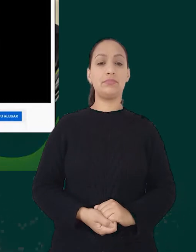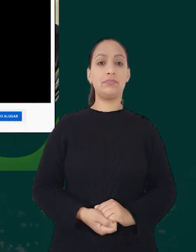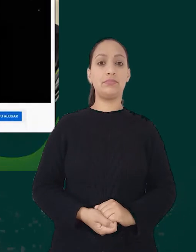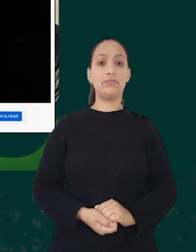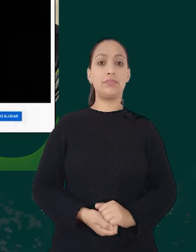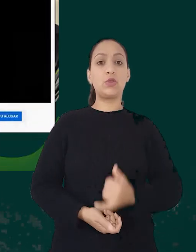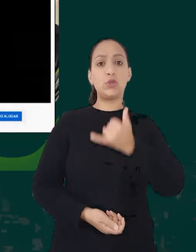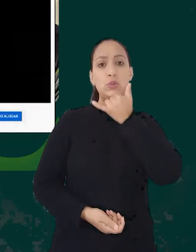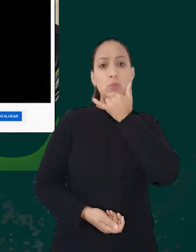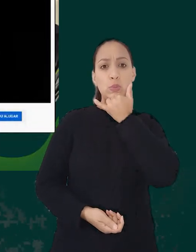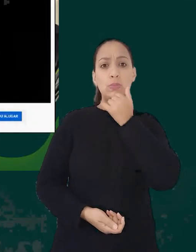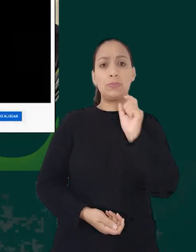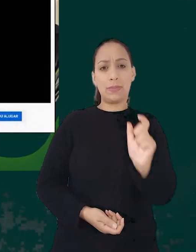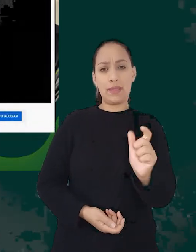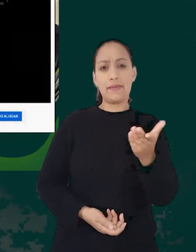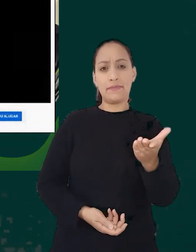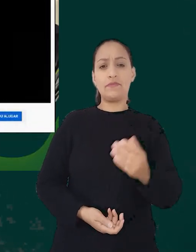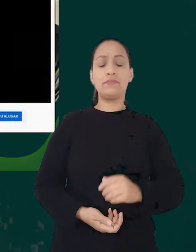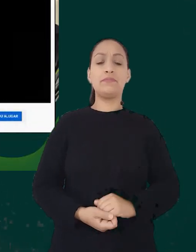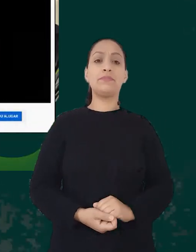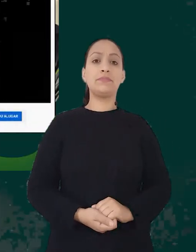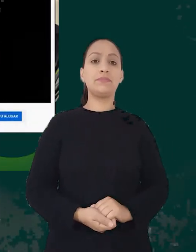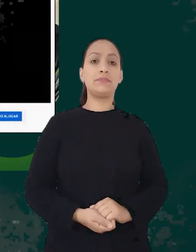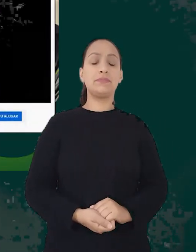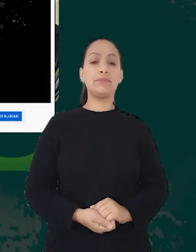Desculpa o palavreado aí, pessoal.